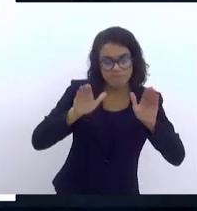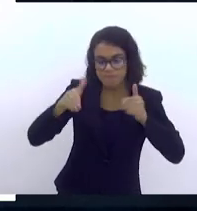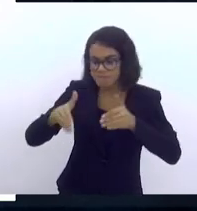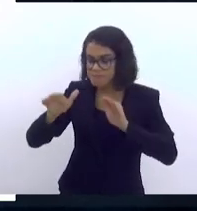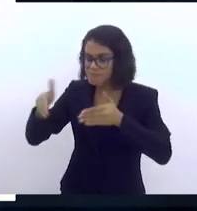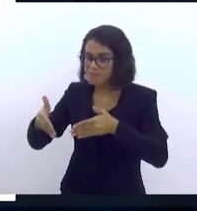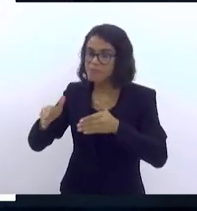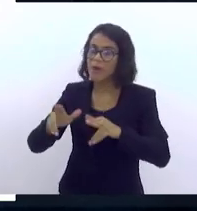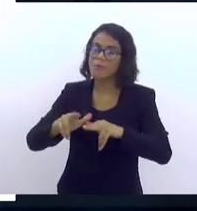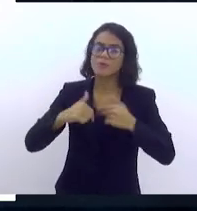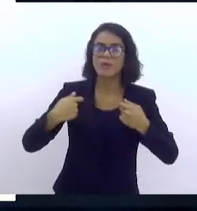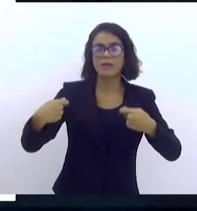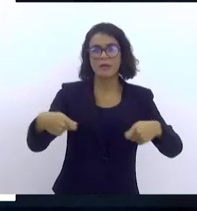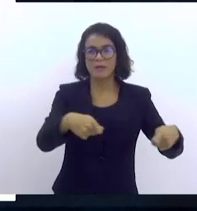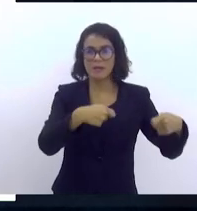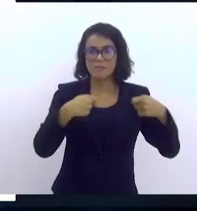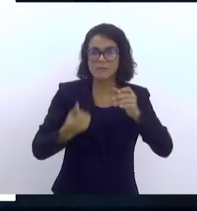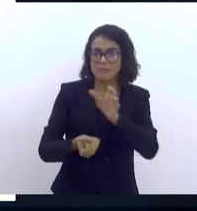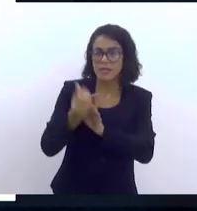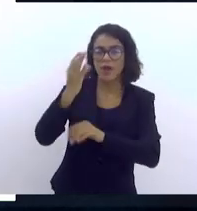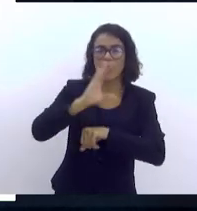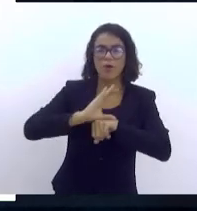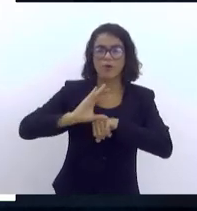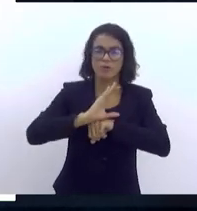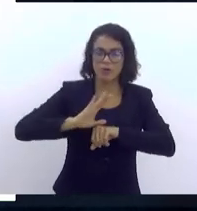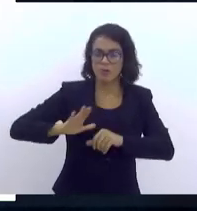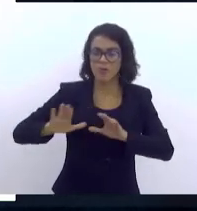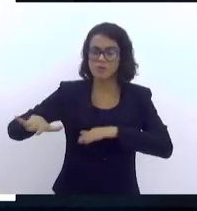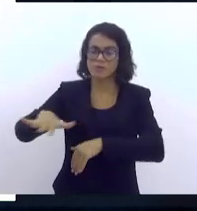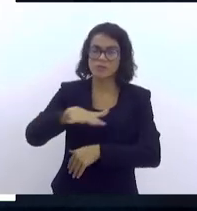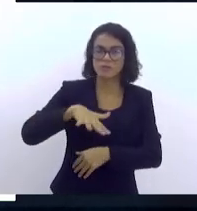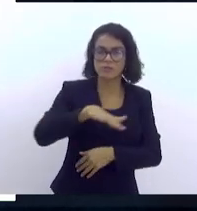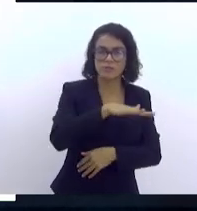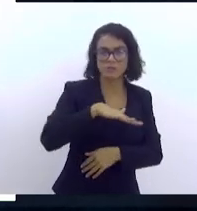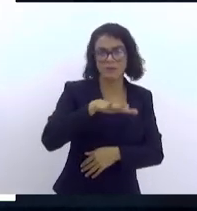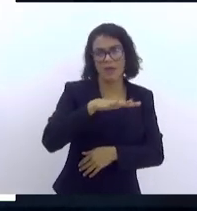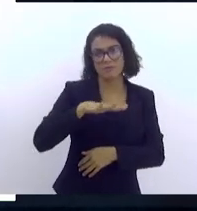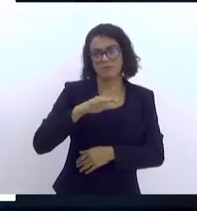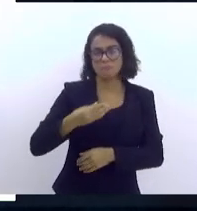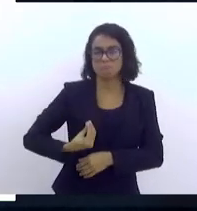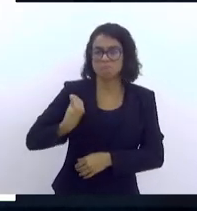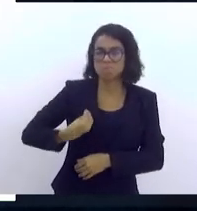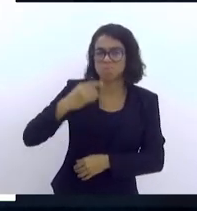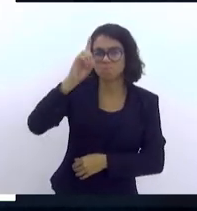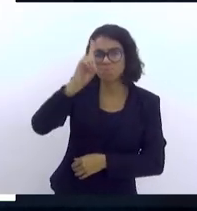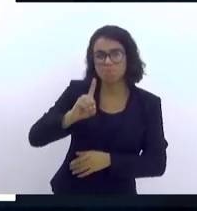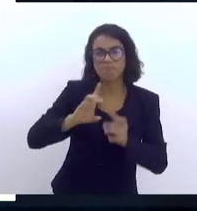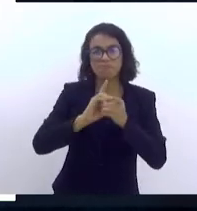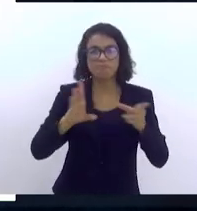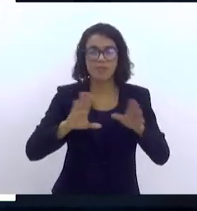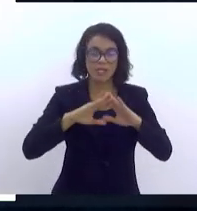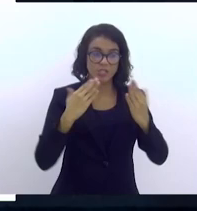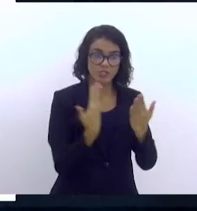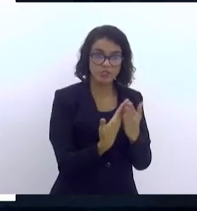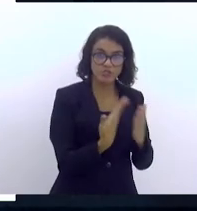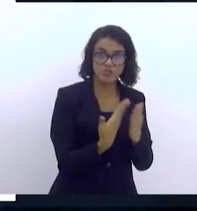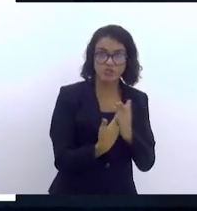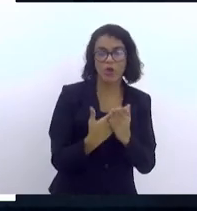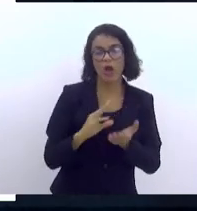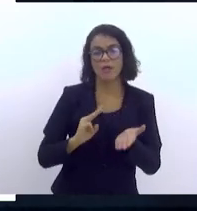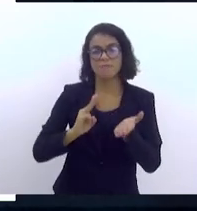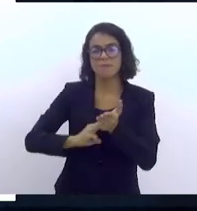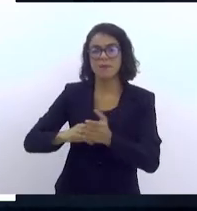então é preciso formar conselhos espaços de participação democrática em que escolas e